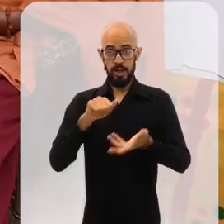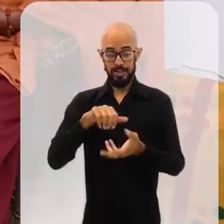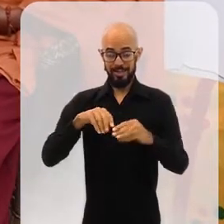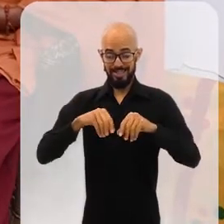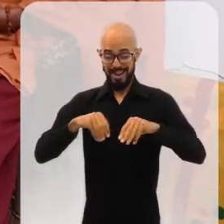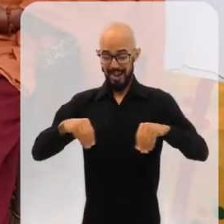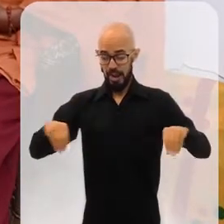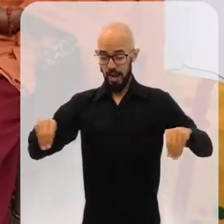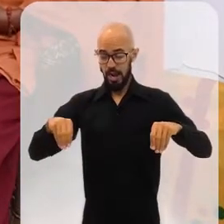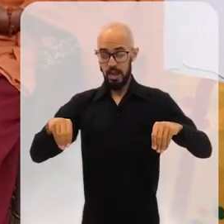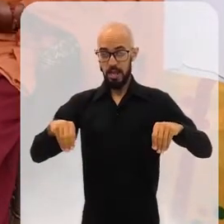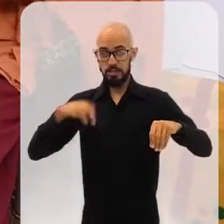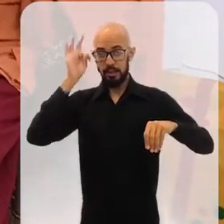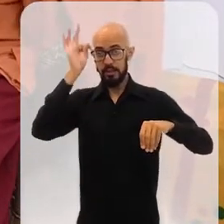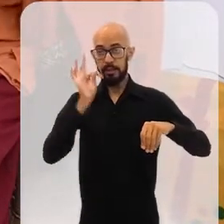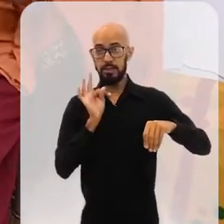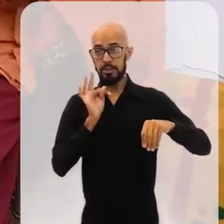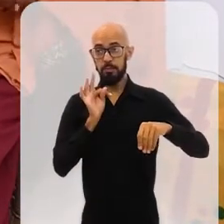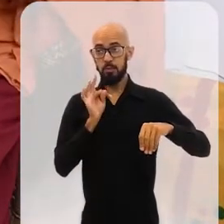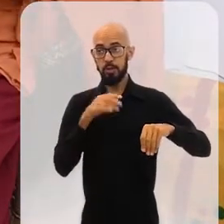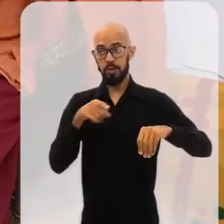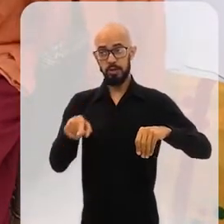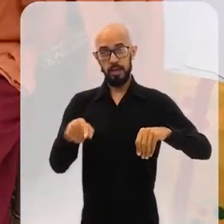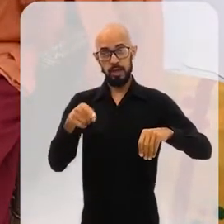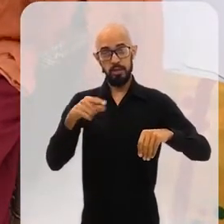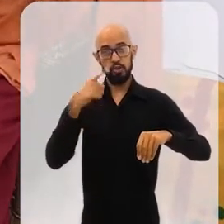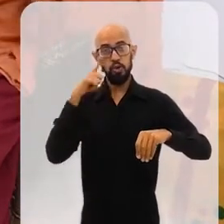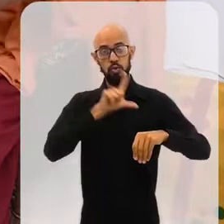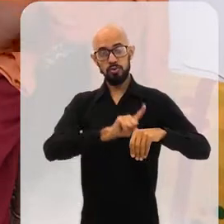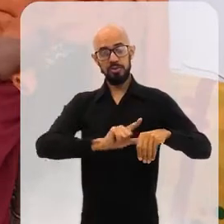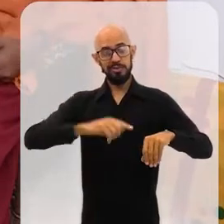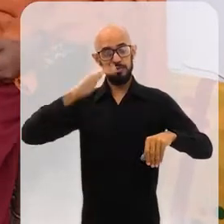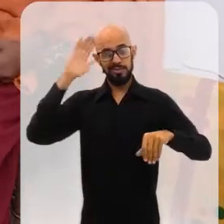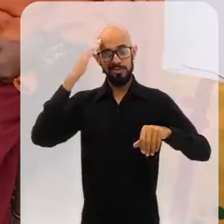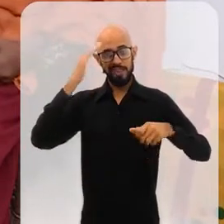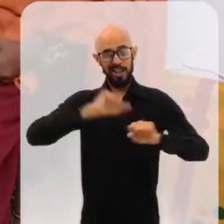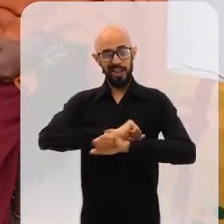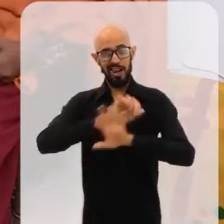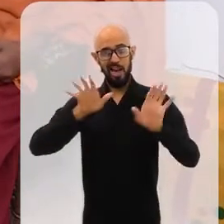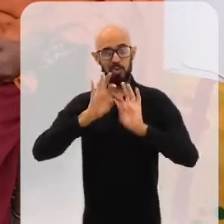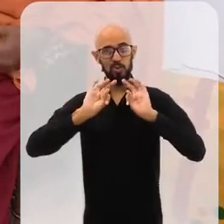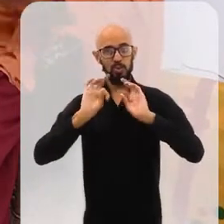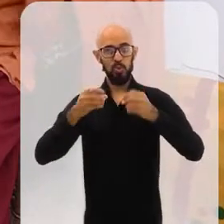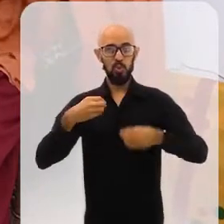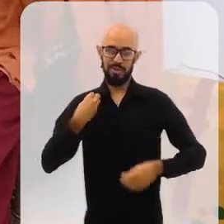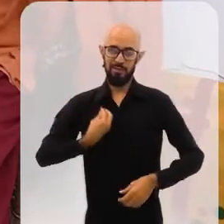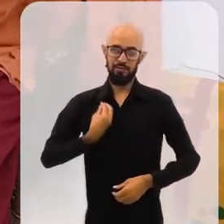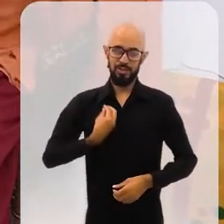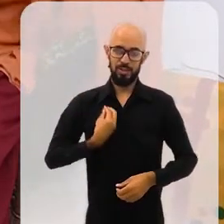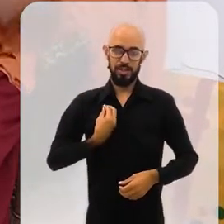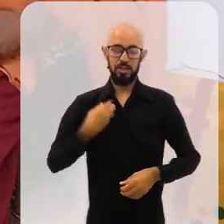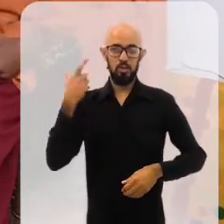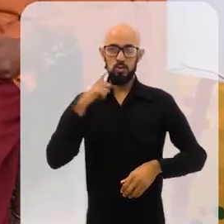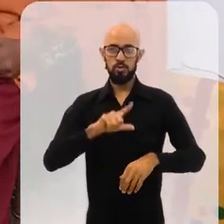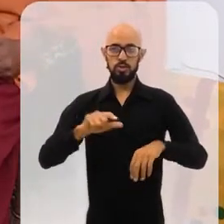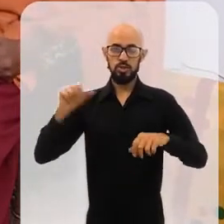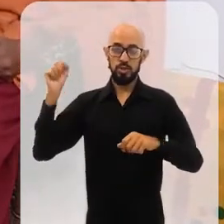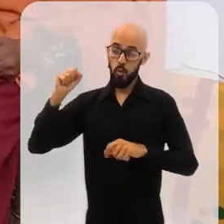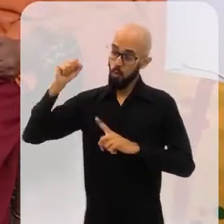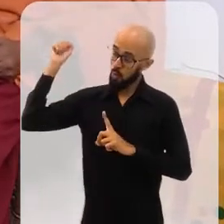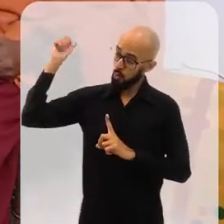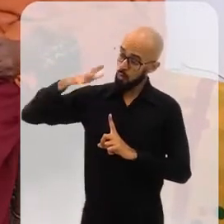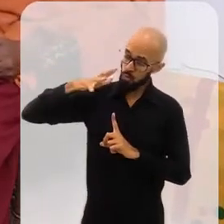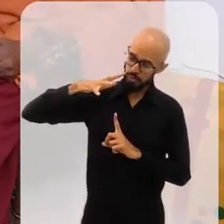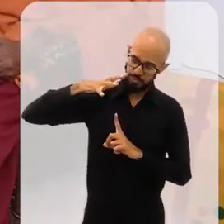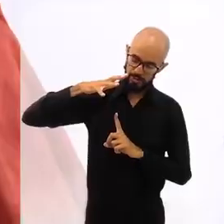da Terra testemunhar que ele tinha alcançado esse estado de compreensão. Então, a partir desse momento, ele atingiu a